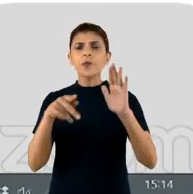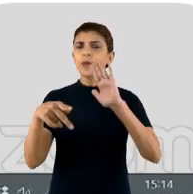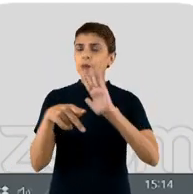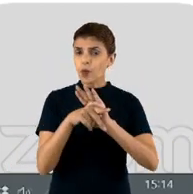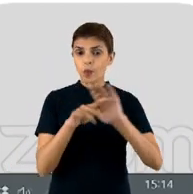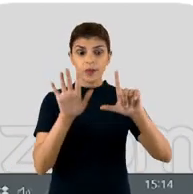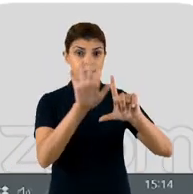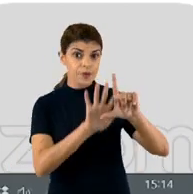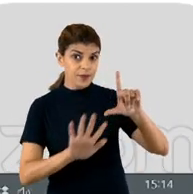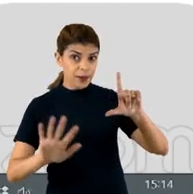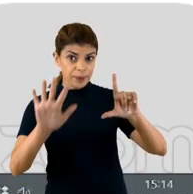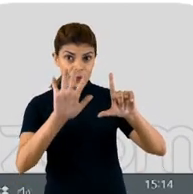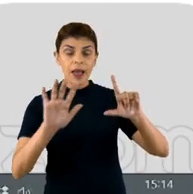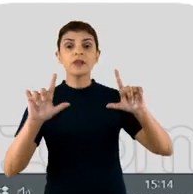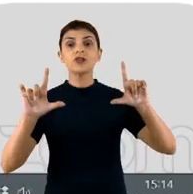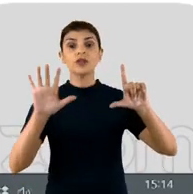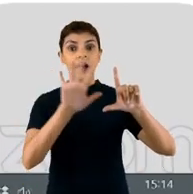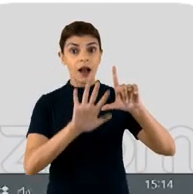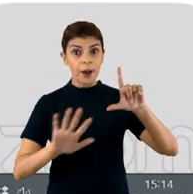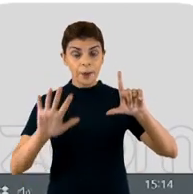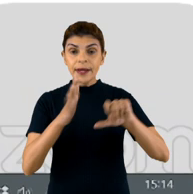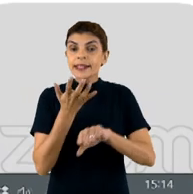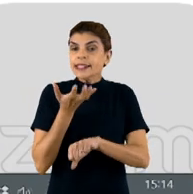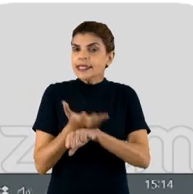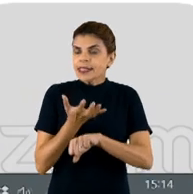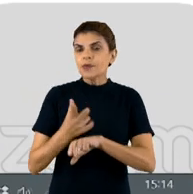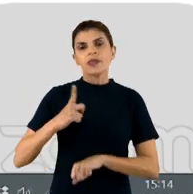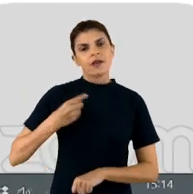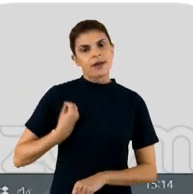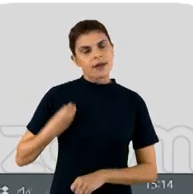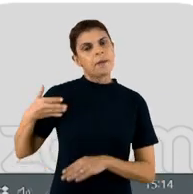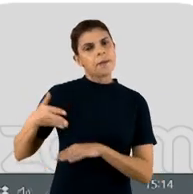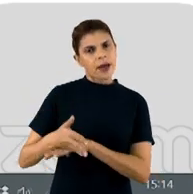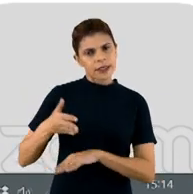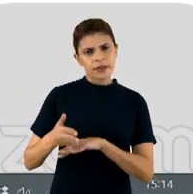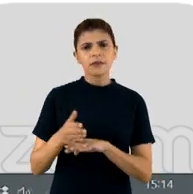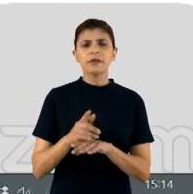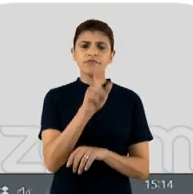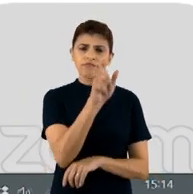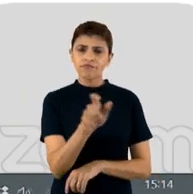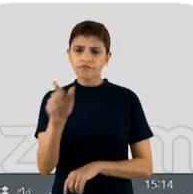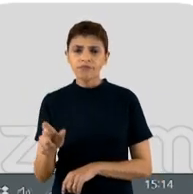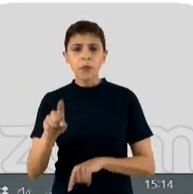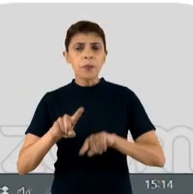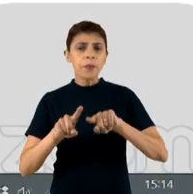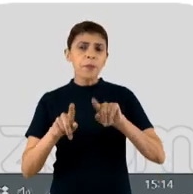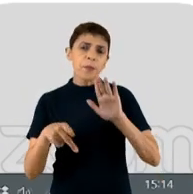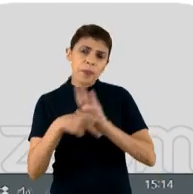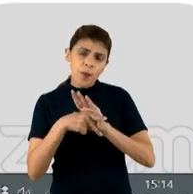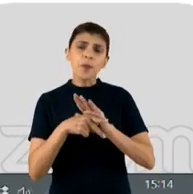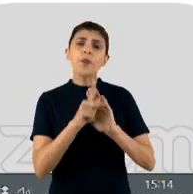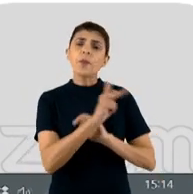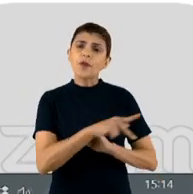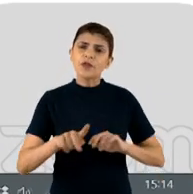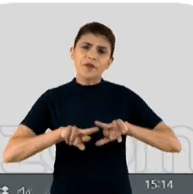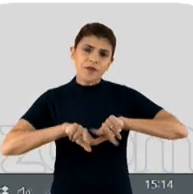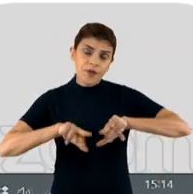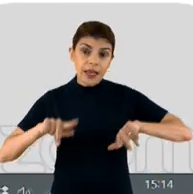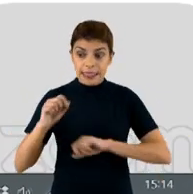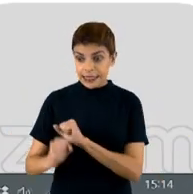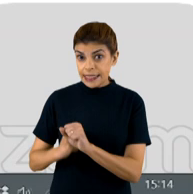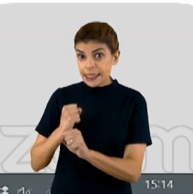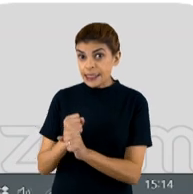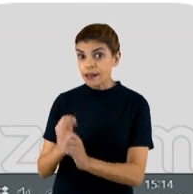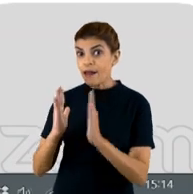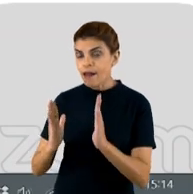equivalente ao campus virtual, e a disciplina conta com a participação de vários professores. E, excepcionalmente, esse ano